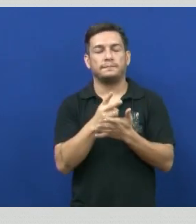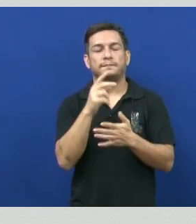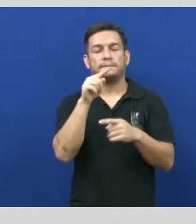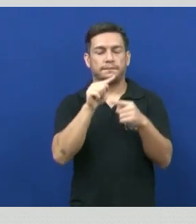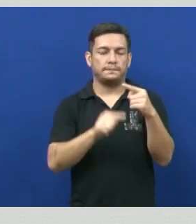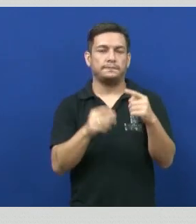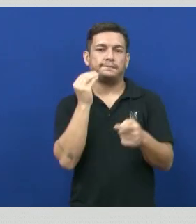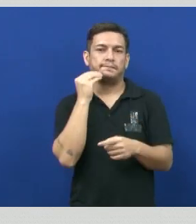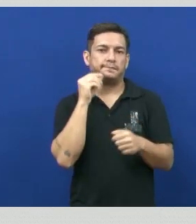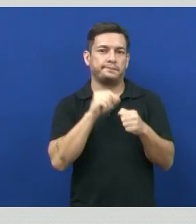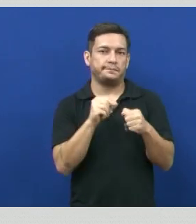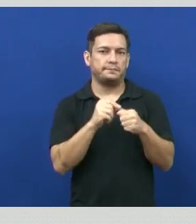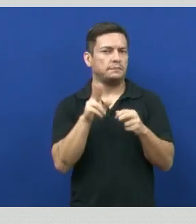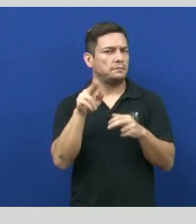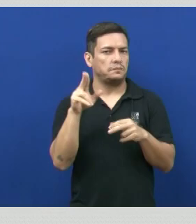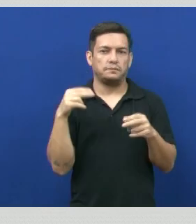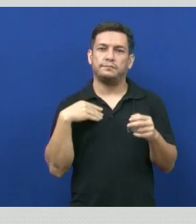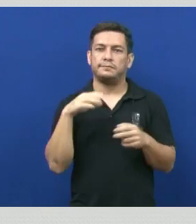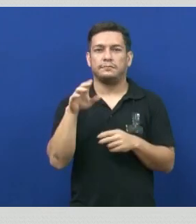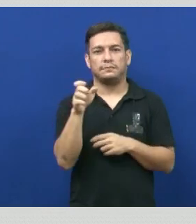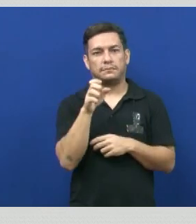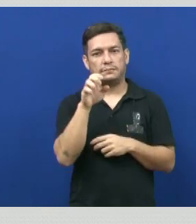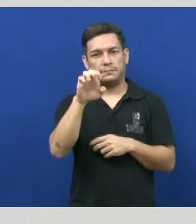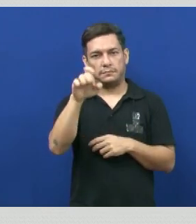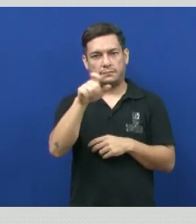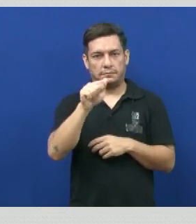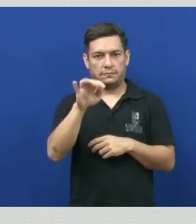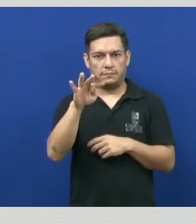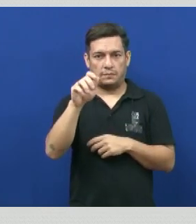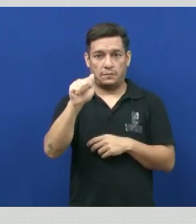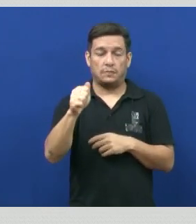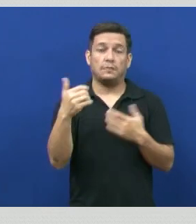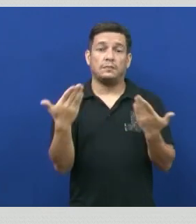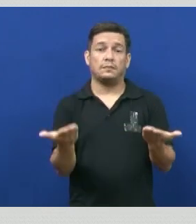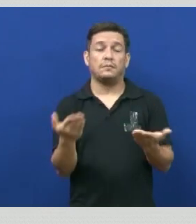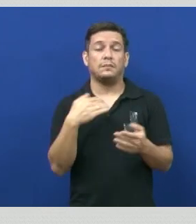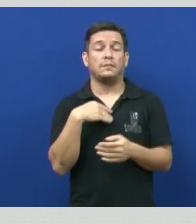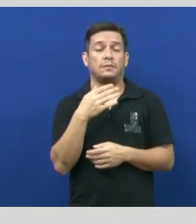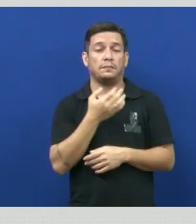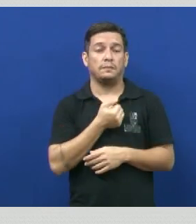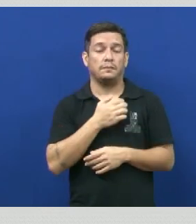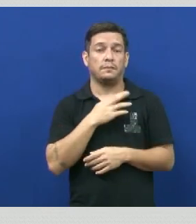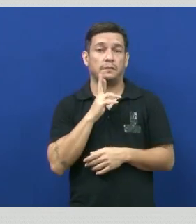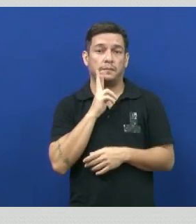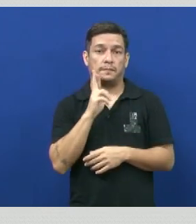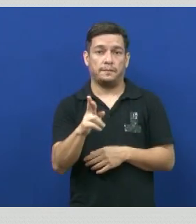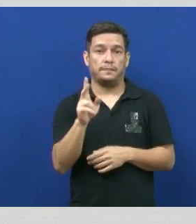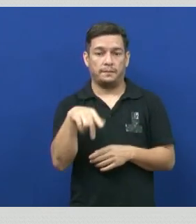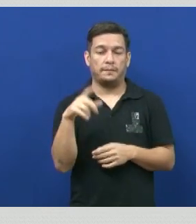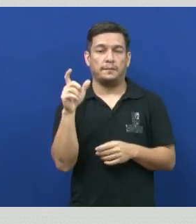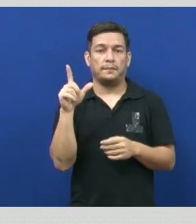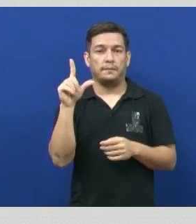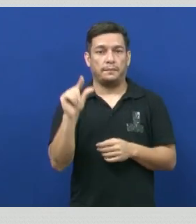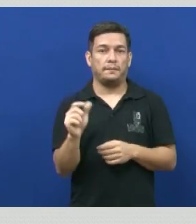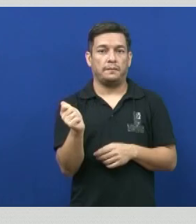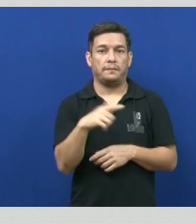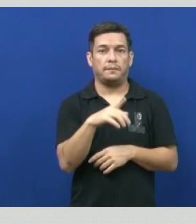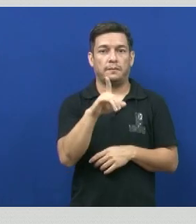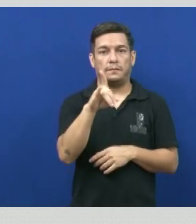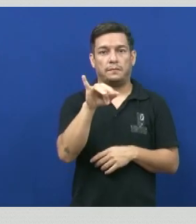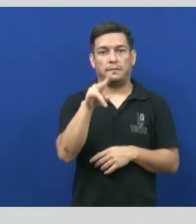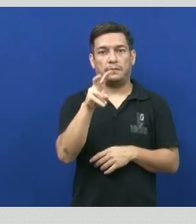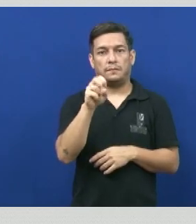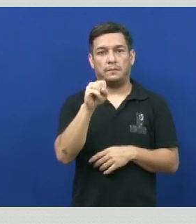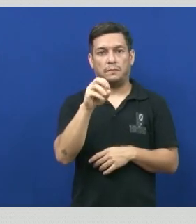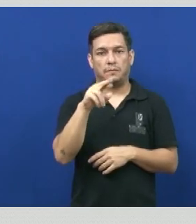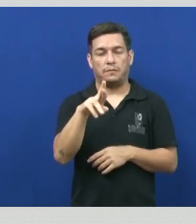tenta fazer nunca vai ser exata. Neste caso, como o meu resultado foi menor do que o divisor, observe aí,